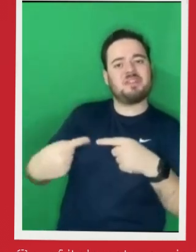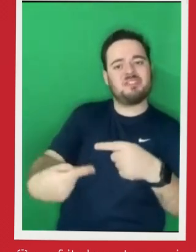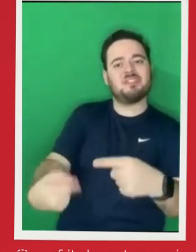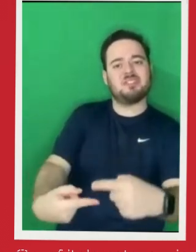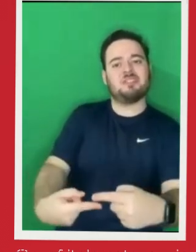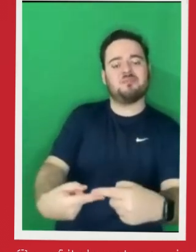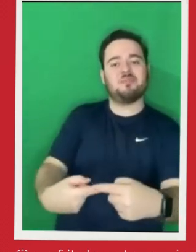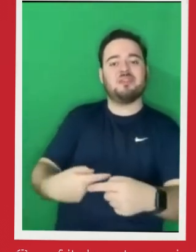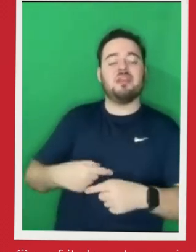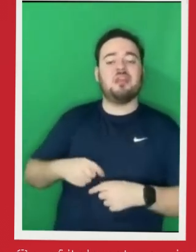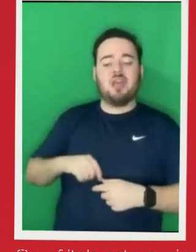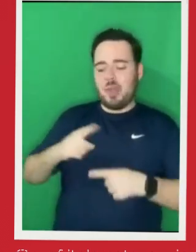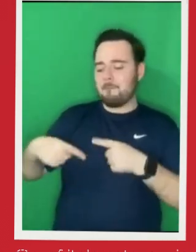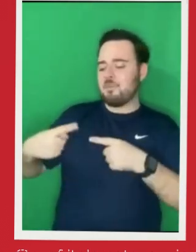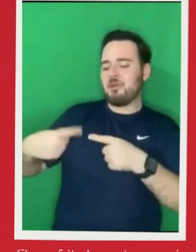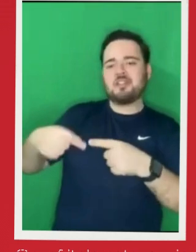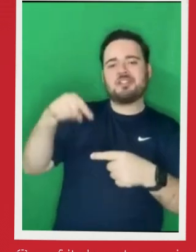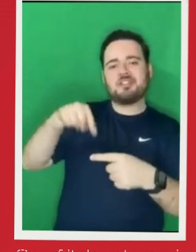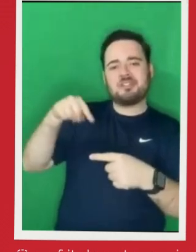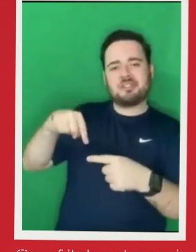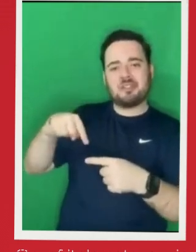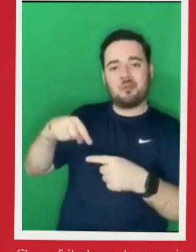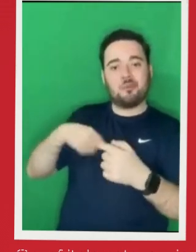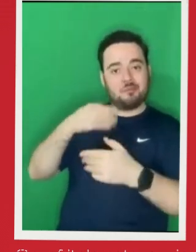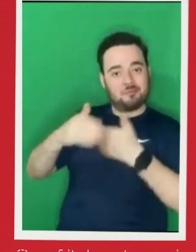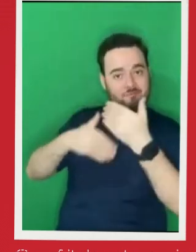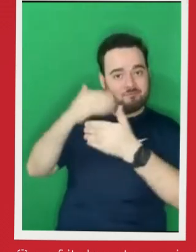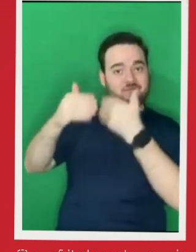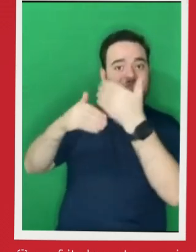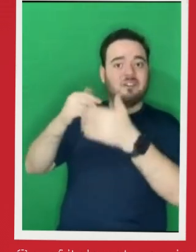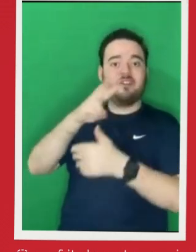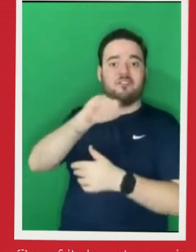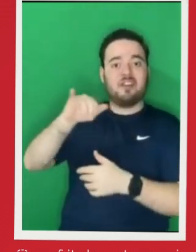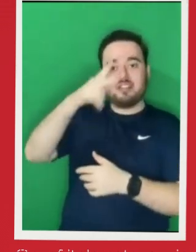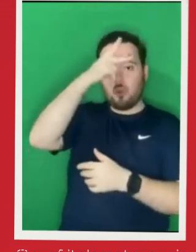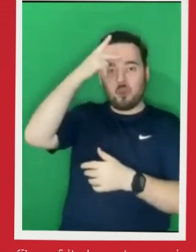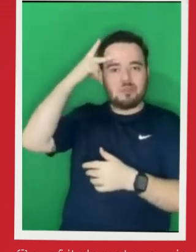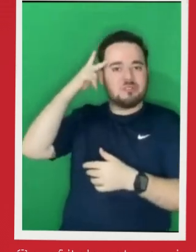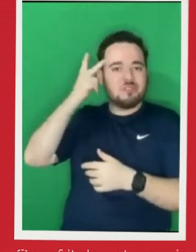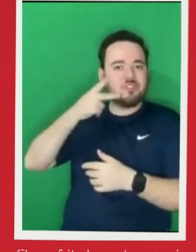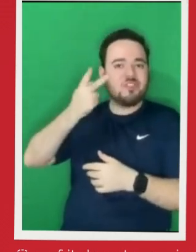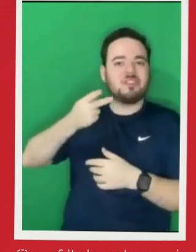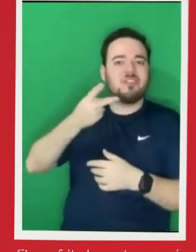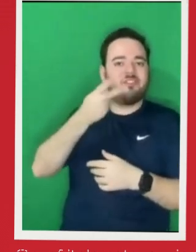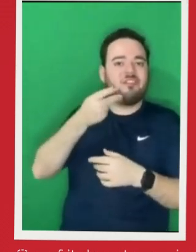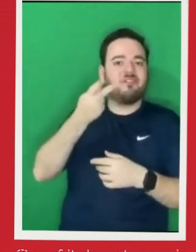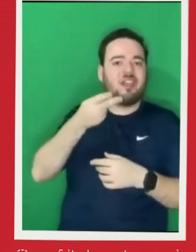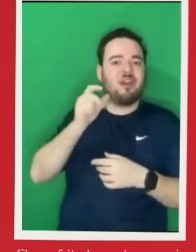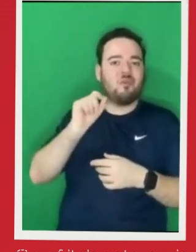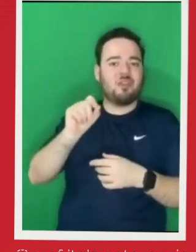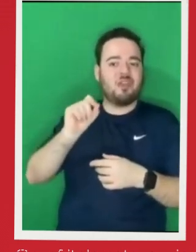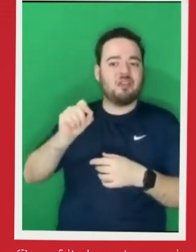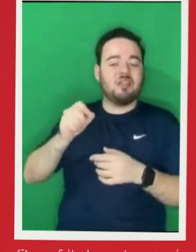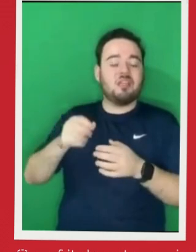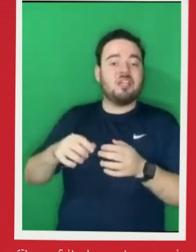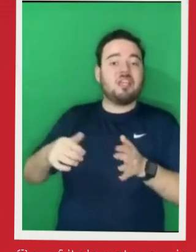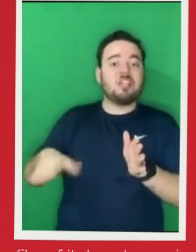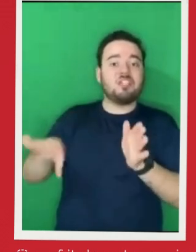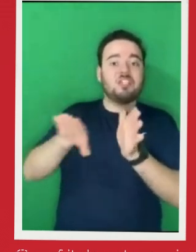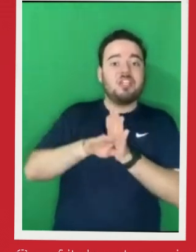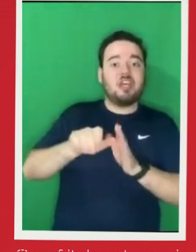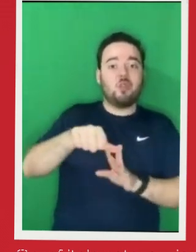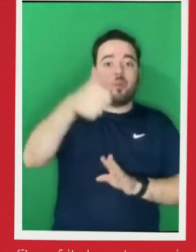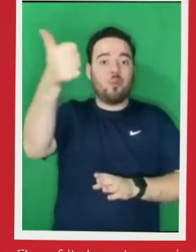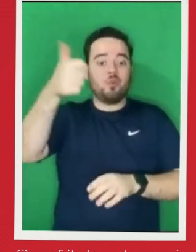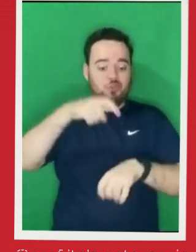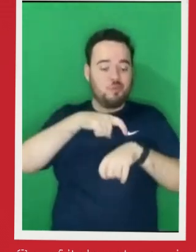que eu desacredito que a procrastinação possa ser produtiva, porque vai ter algumas pessoas que vão sustentar que chegar